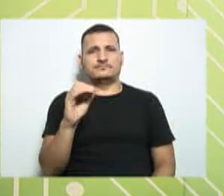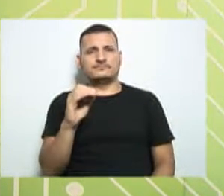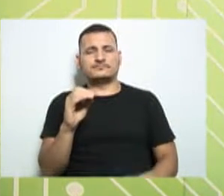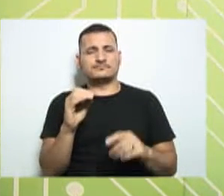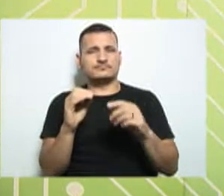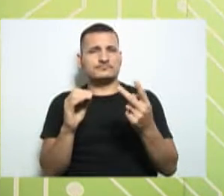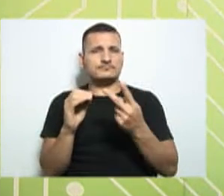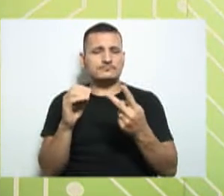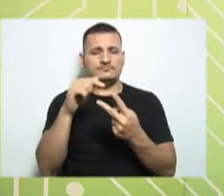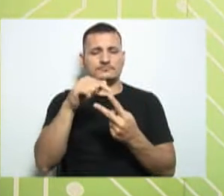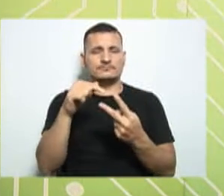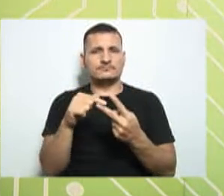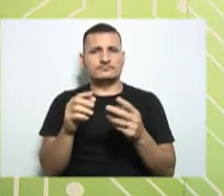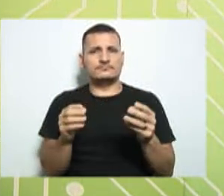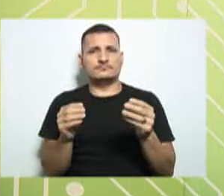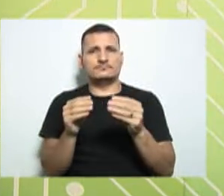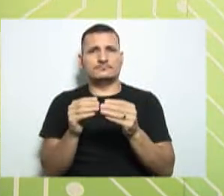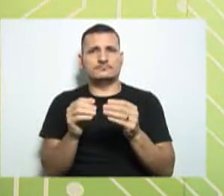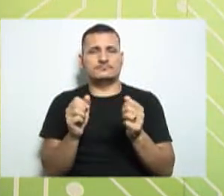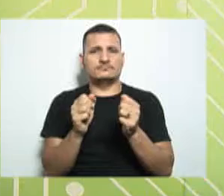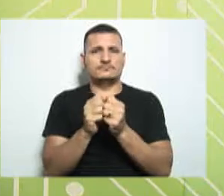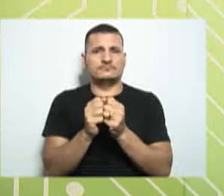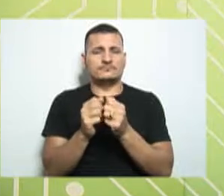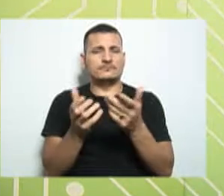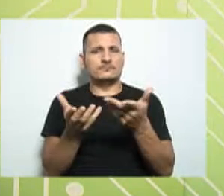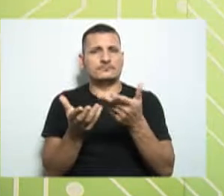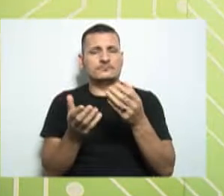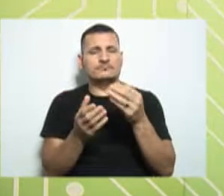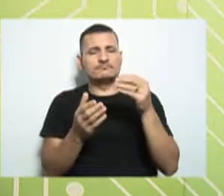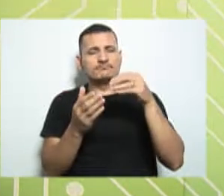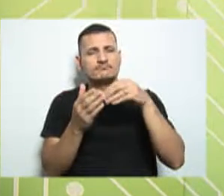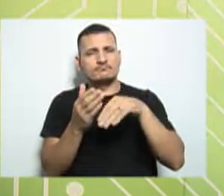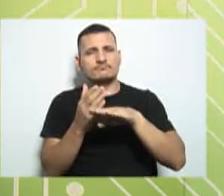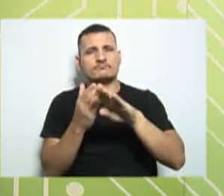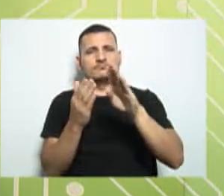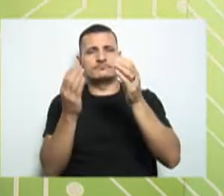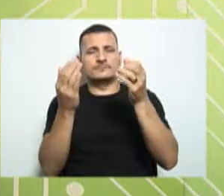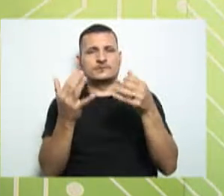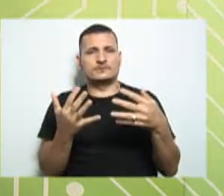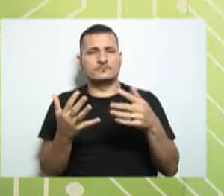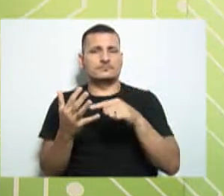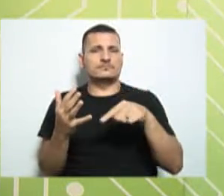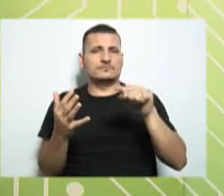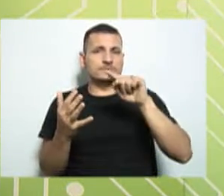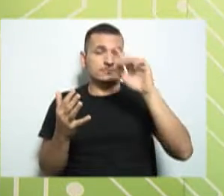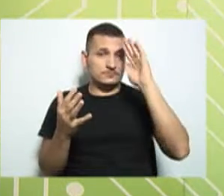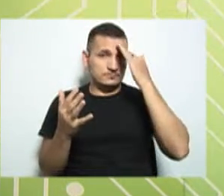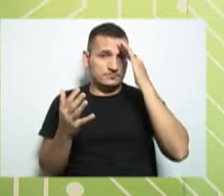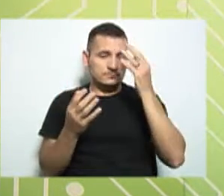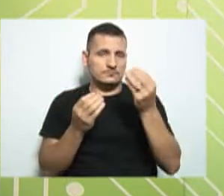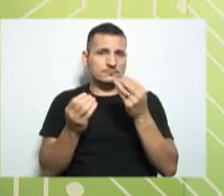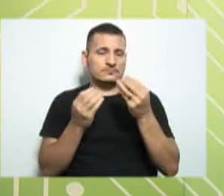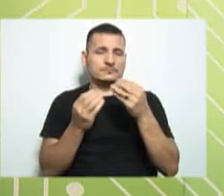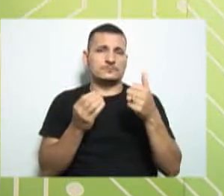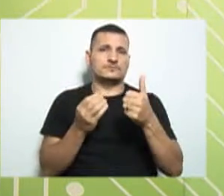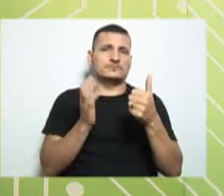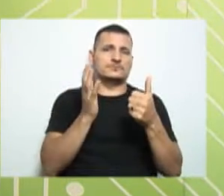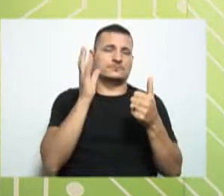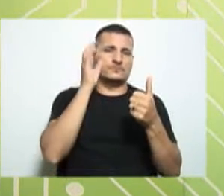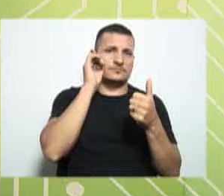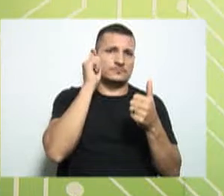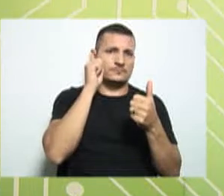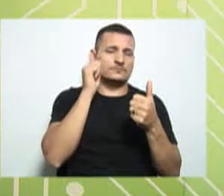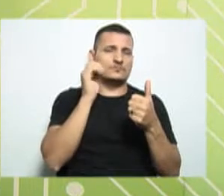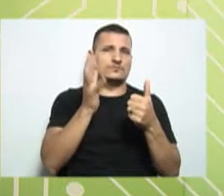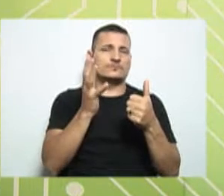casadinhos. Então, eu vou entrar na formação de preço para vocês entenderem como funciona. Primeiro, vocês aprenderam a fazer a